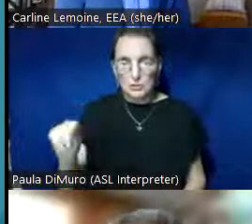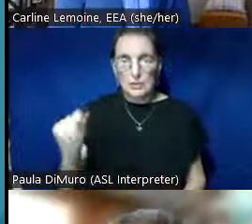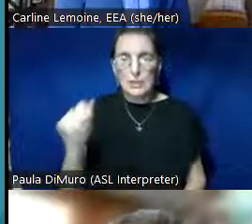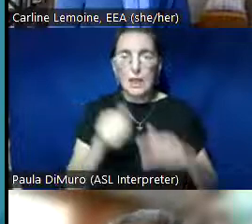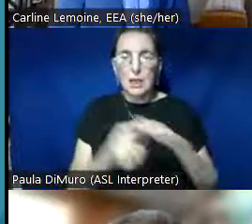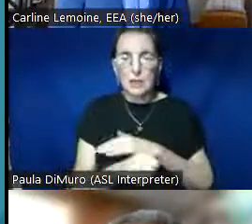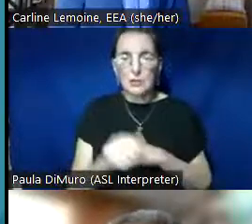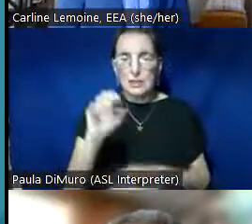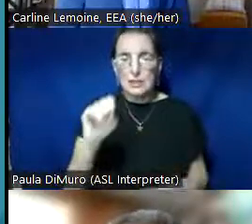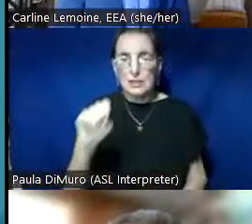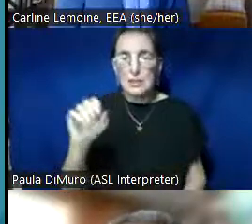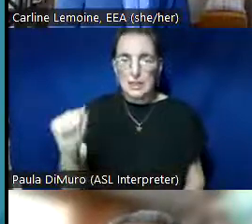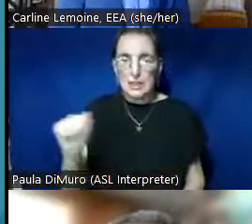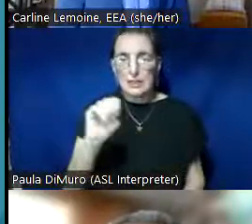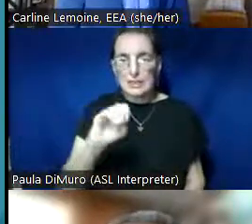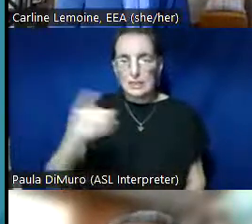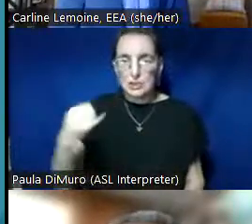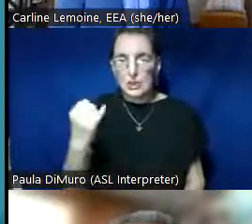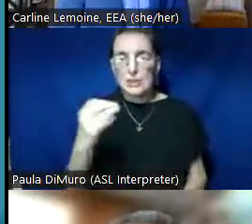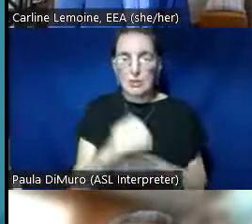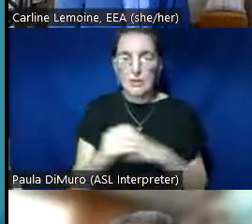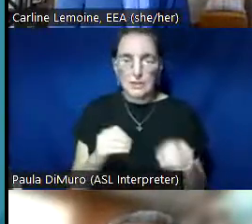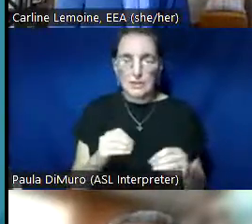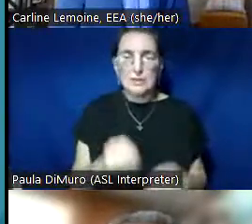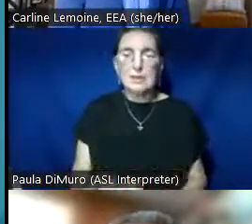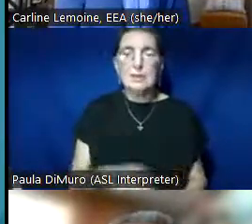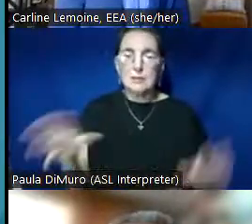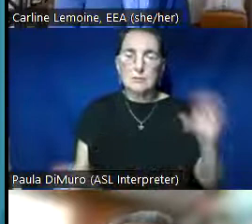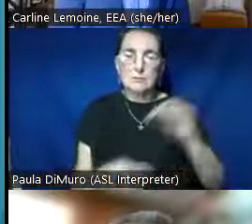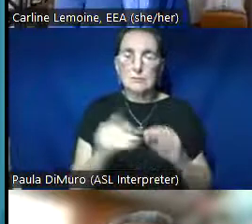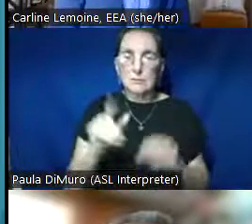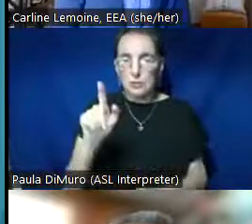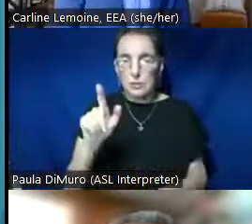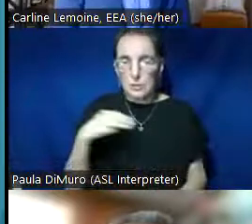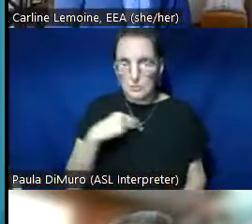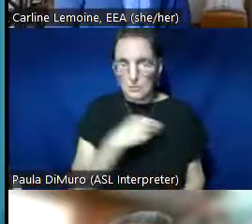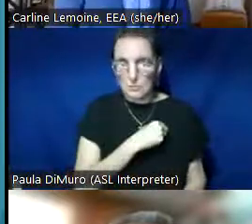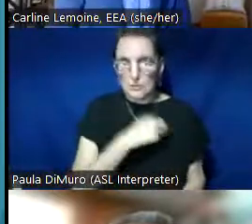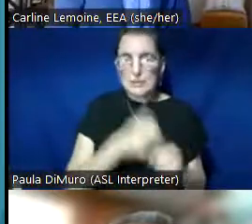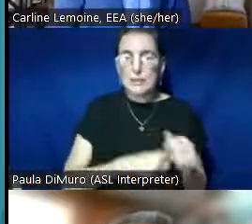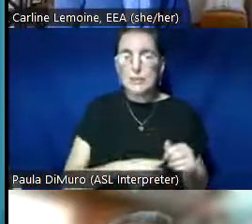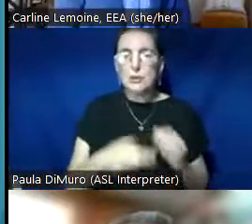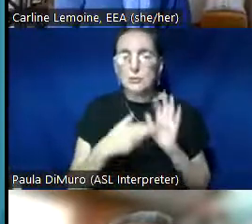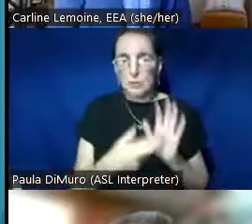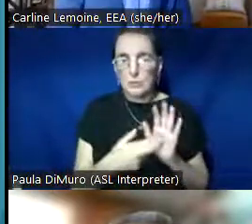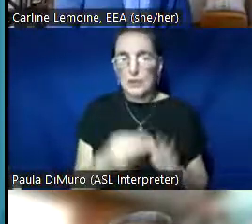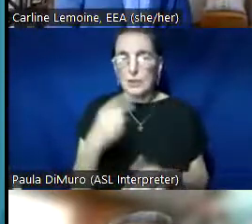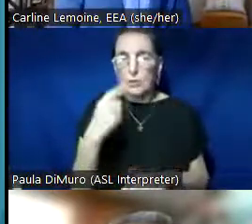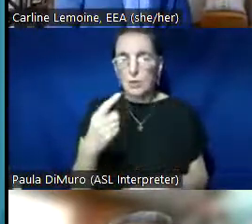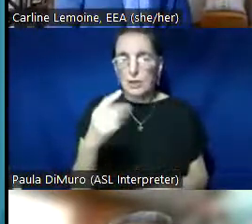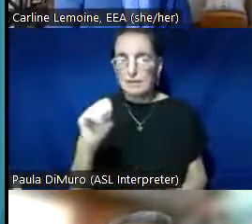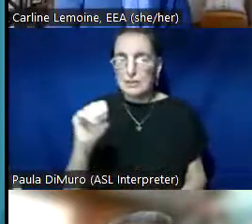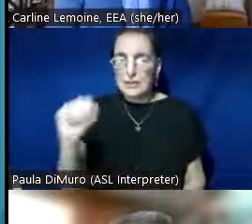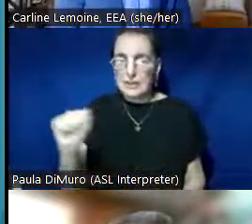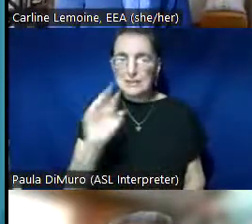juntado no 2020 na EJ Office. E tem 21 membros, cada um representa um